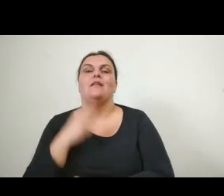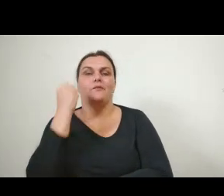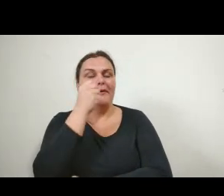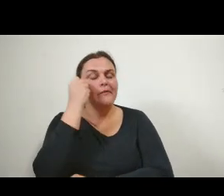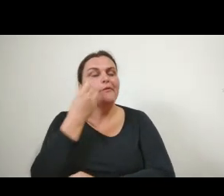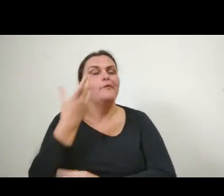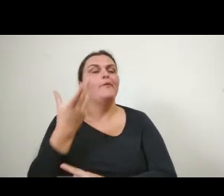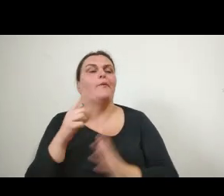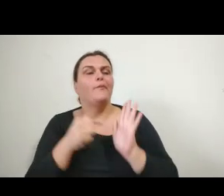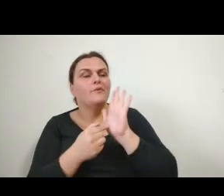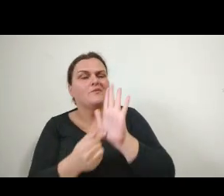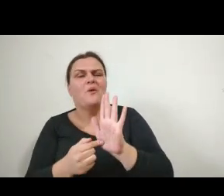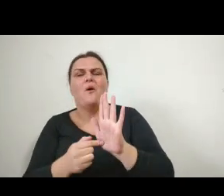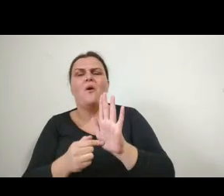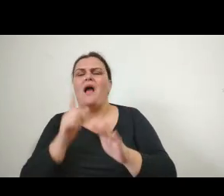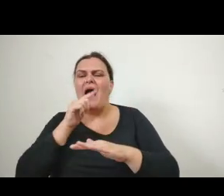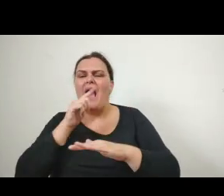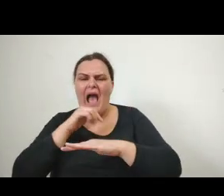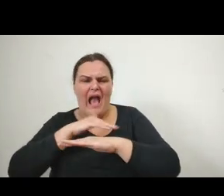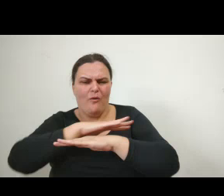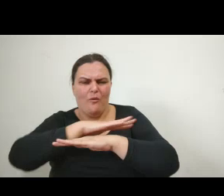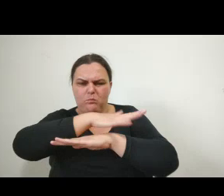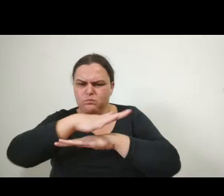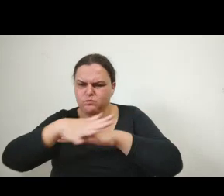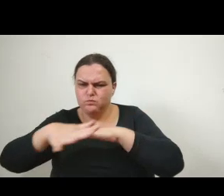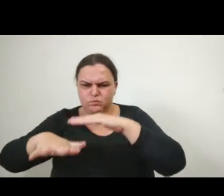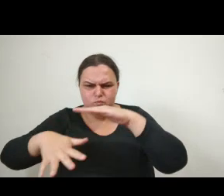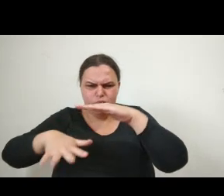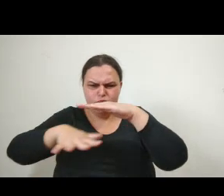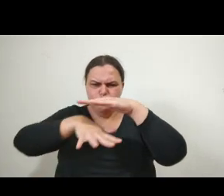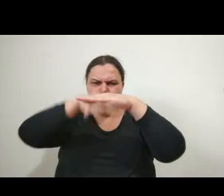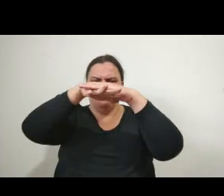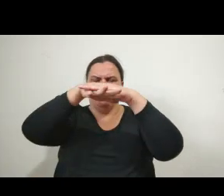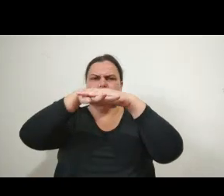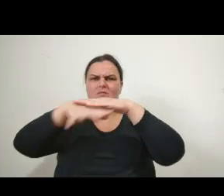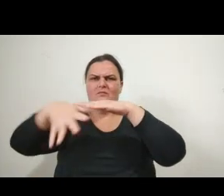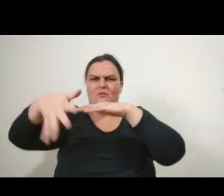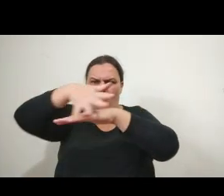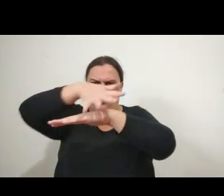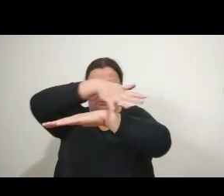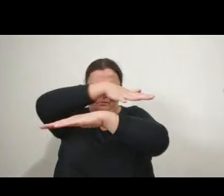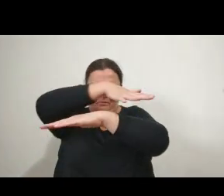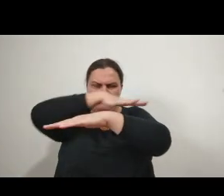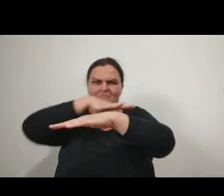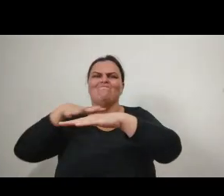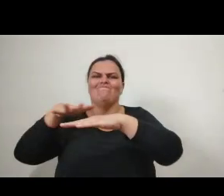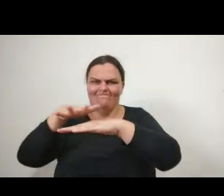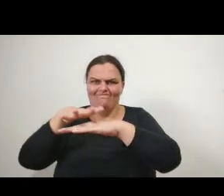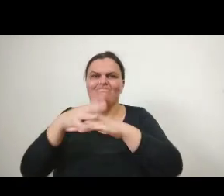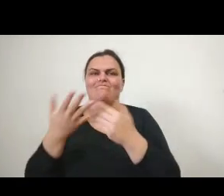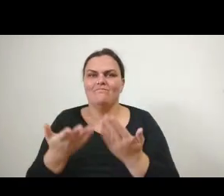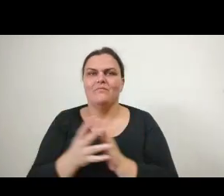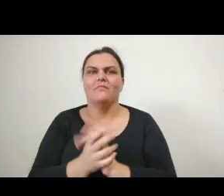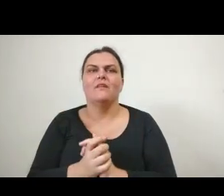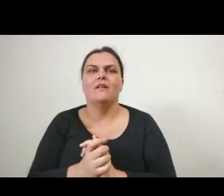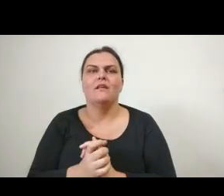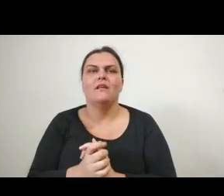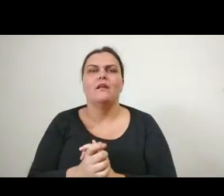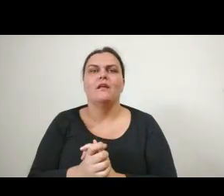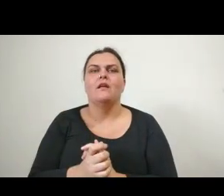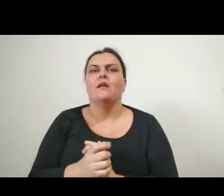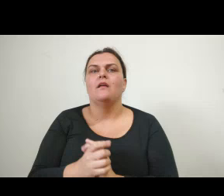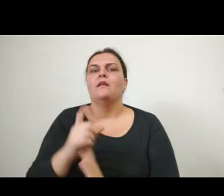os problemas que foram gerados. Eu trouxe aqui uma fala de uma meteorologista,